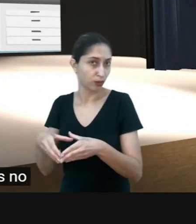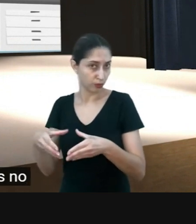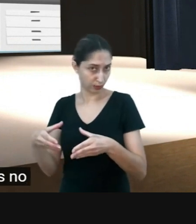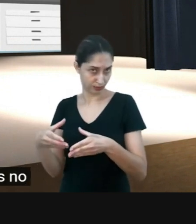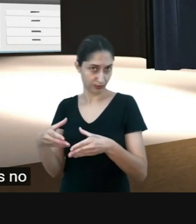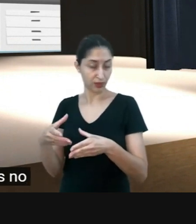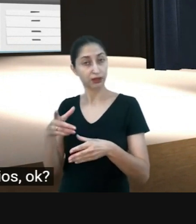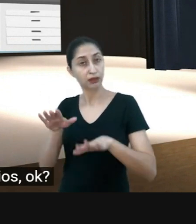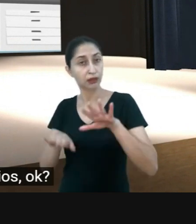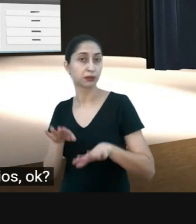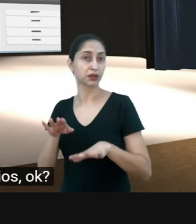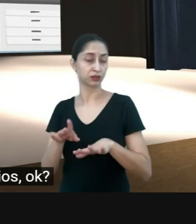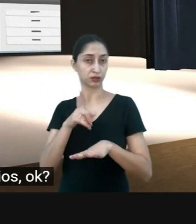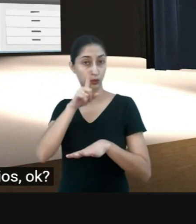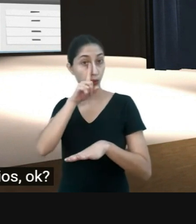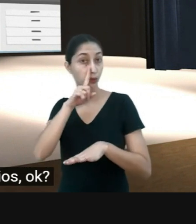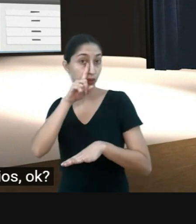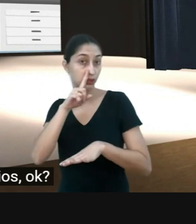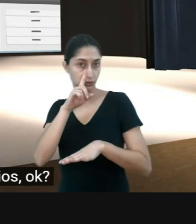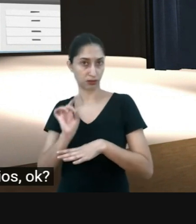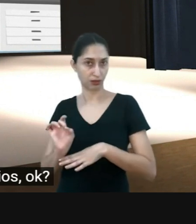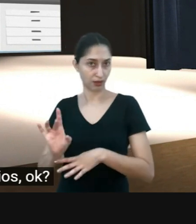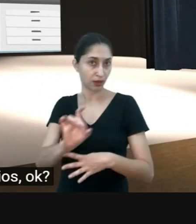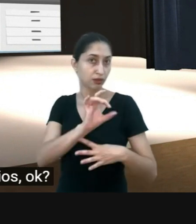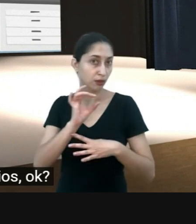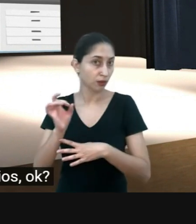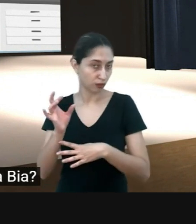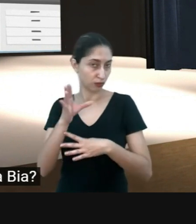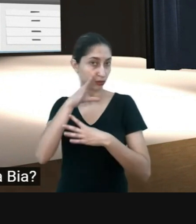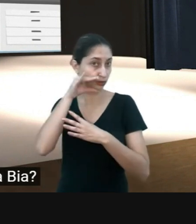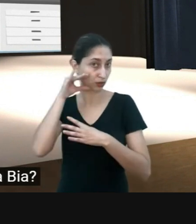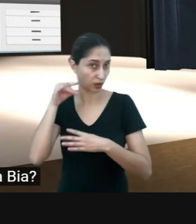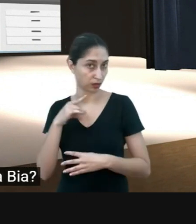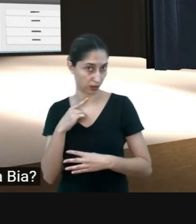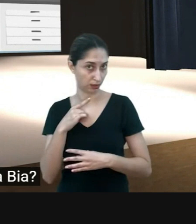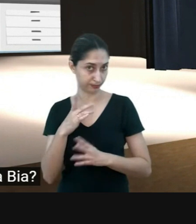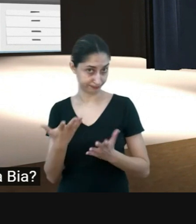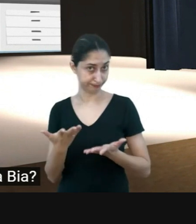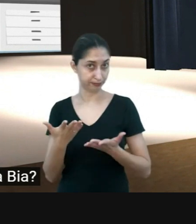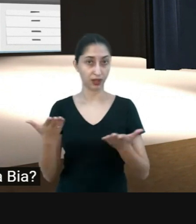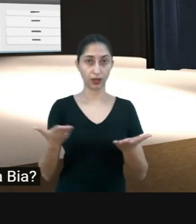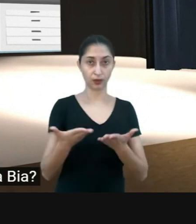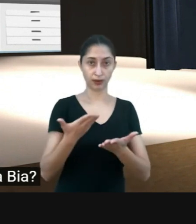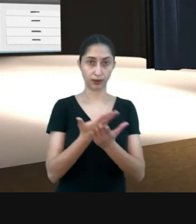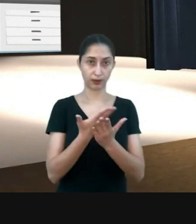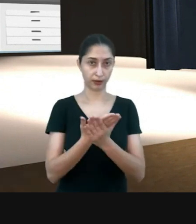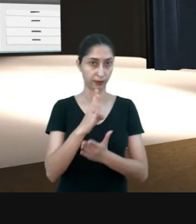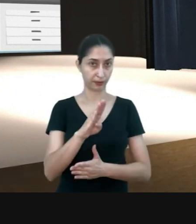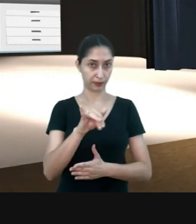dos riscos presentes no ambiente de cada um dos funcionários. Ok? Então, vamos seguir para a aula da